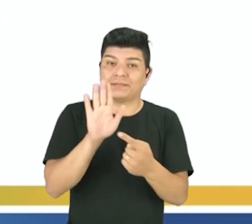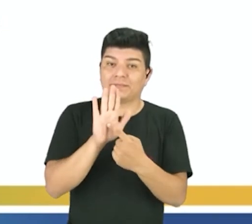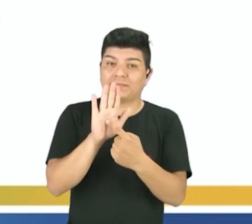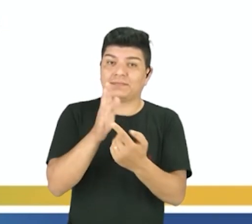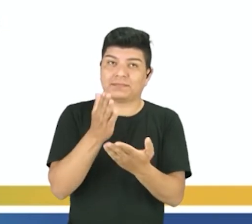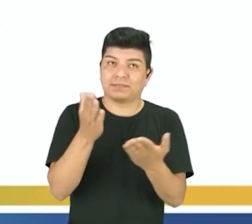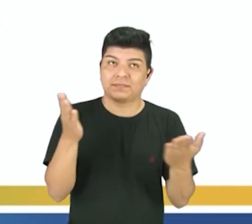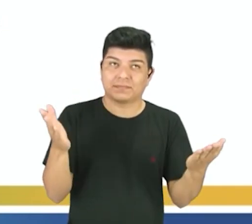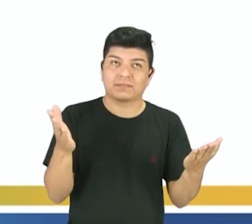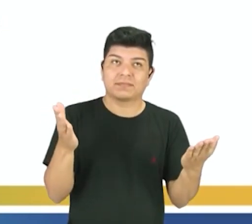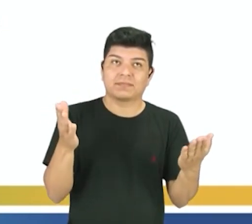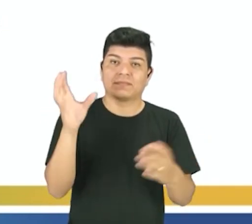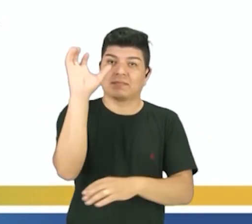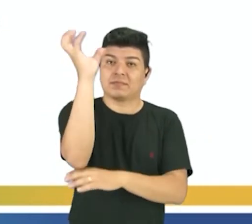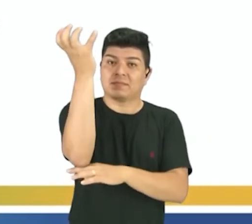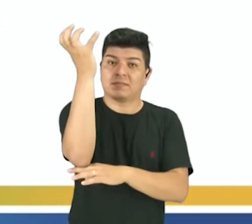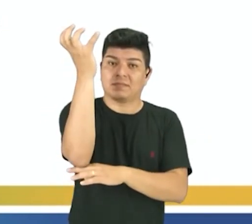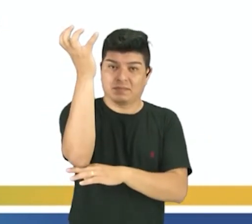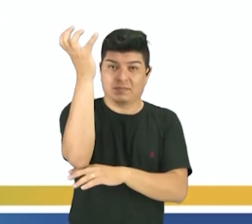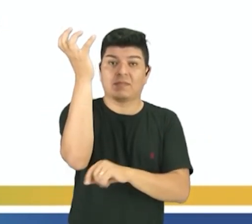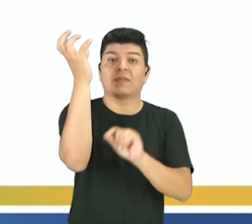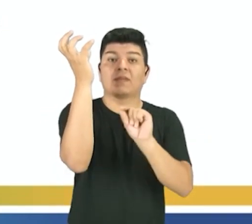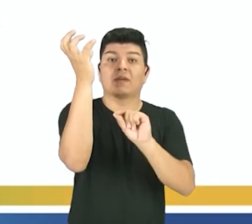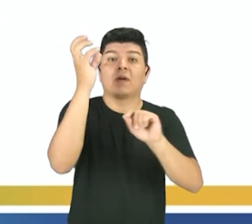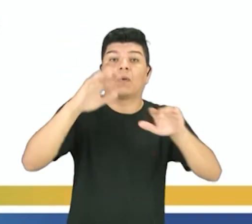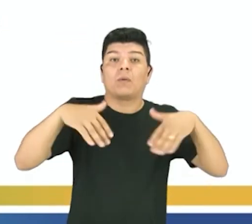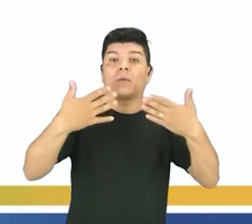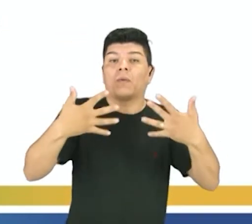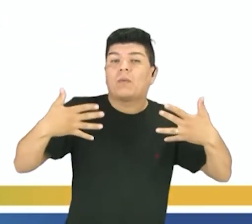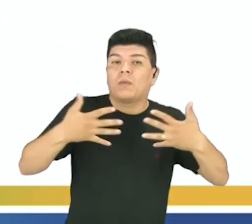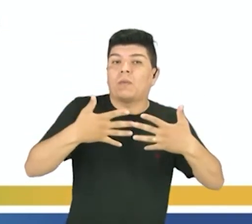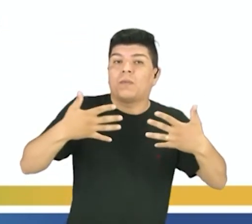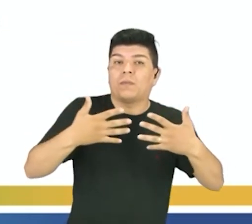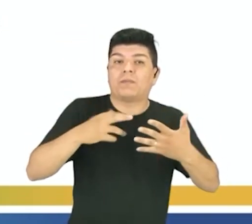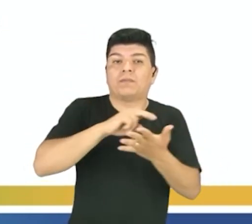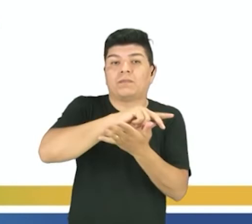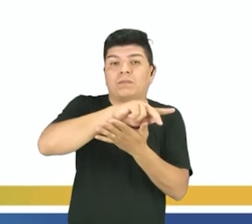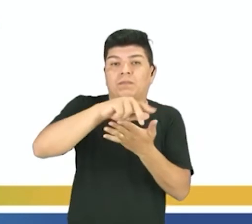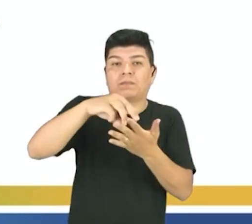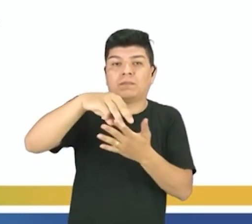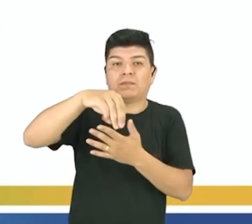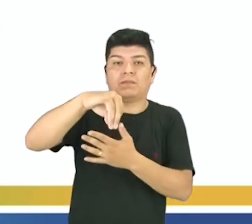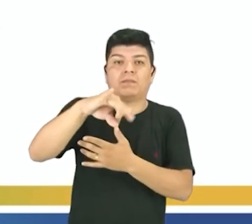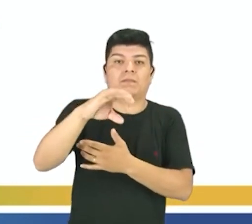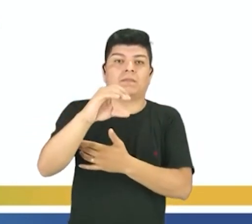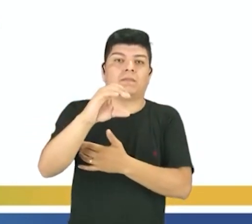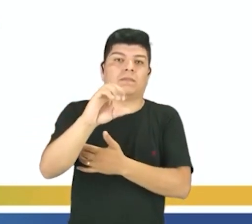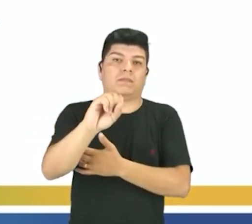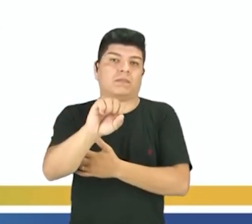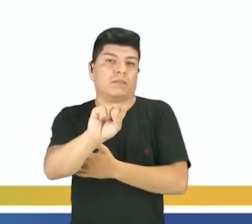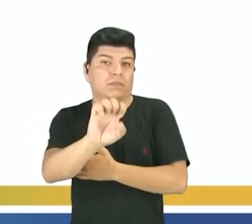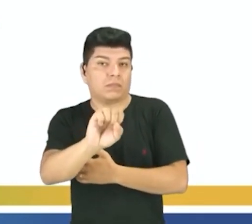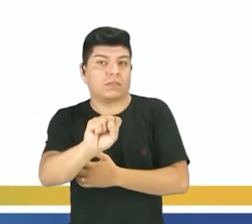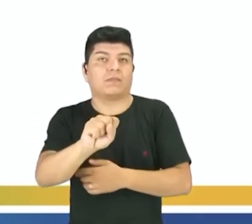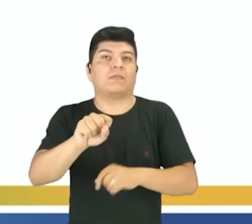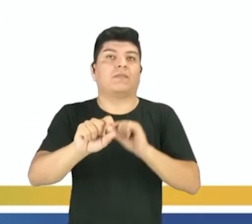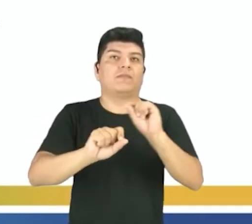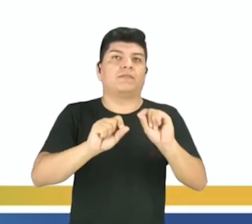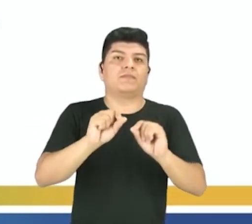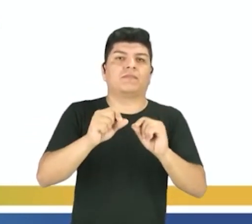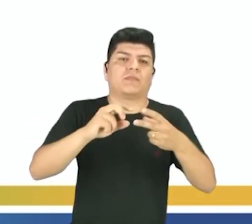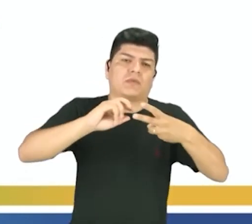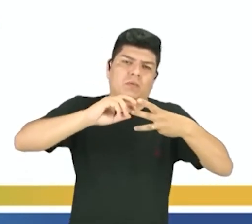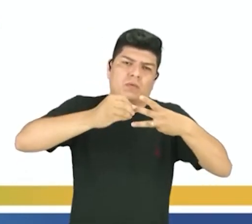vocês aqui, ó. No corpo de uma planta superior, qual é o tecido que apresenta numerosas mitoses, sendo sempre formado por células indiferenciadas?